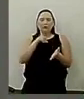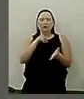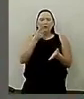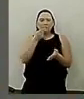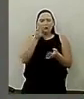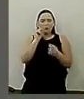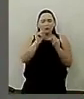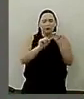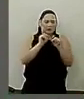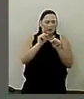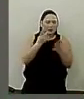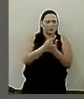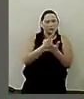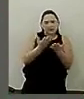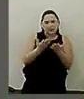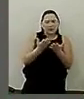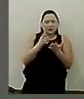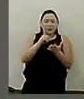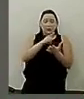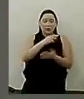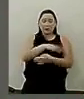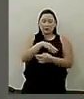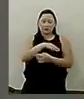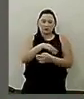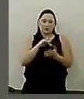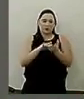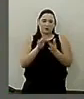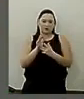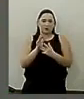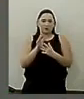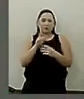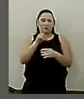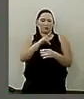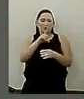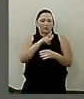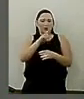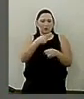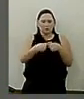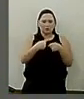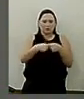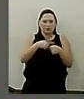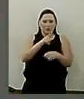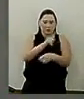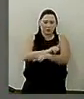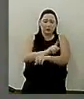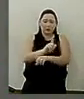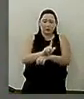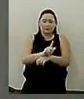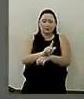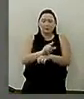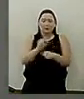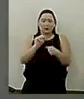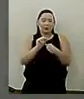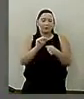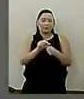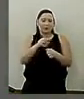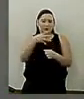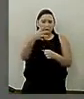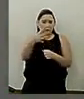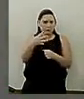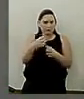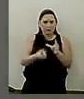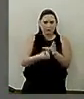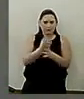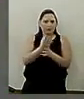no clímax do ministério de Jesus na Galileia. O Senhor Jesus fará 4 milagres aqui no capítulo